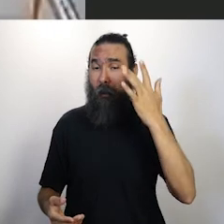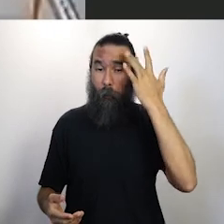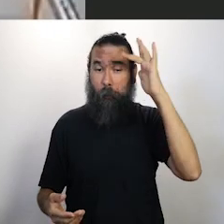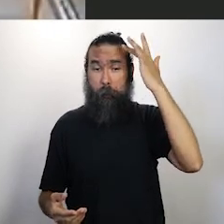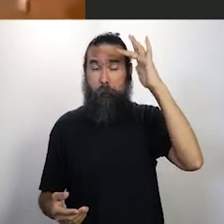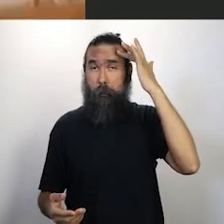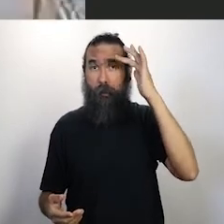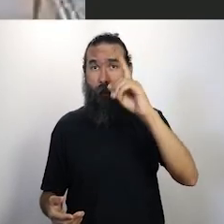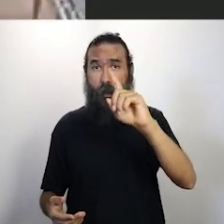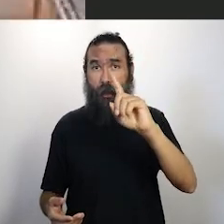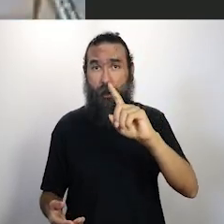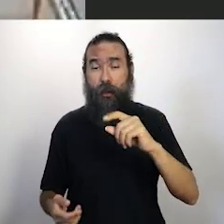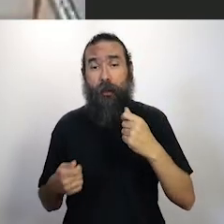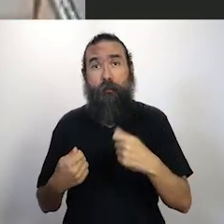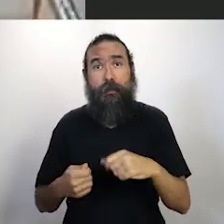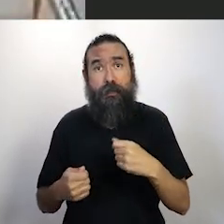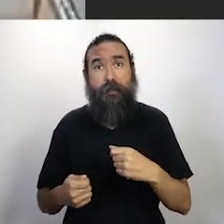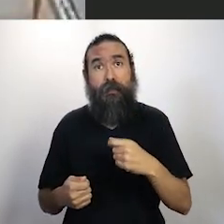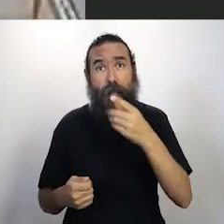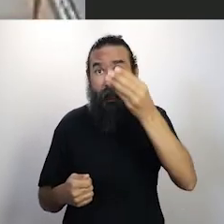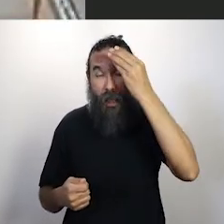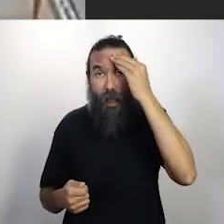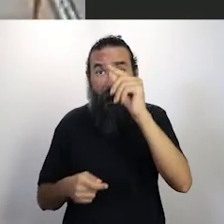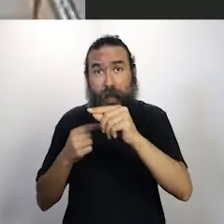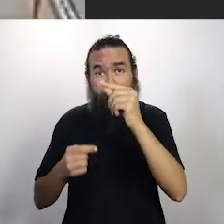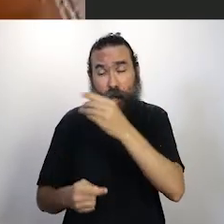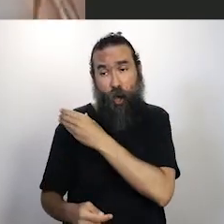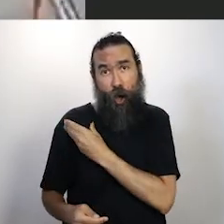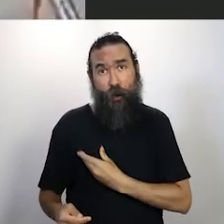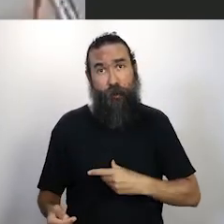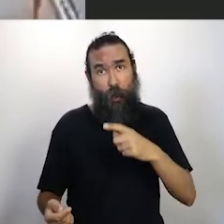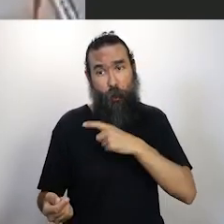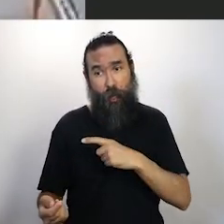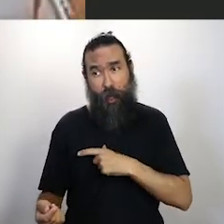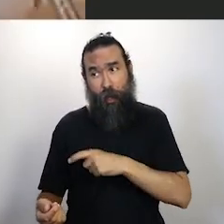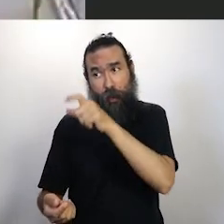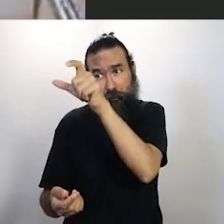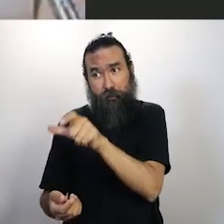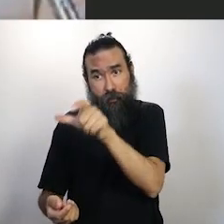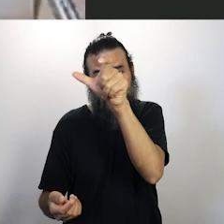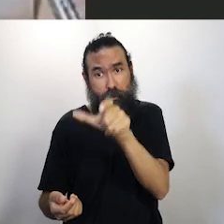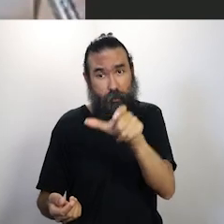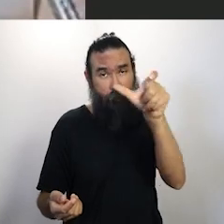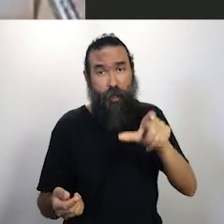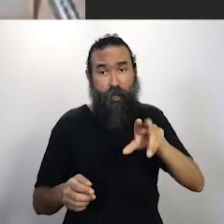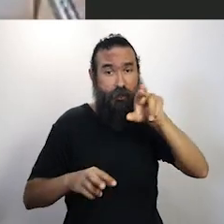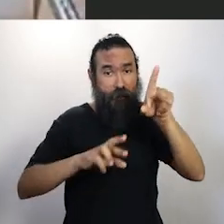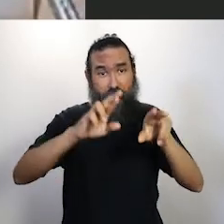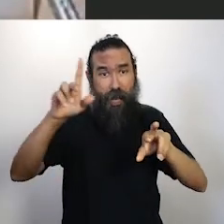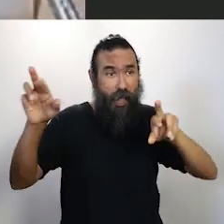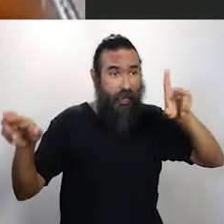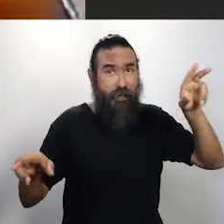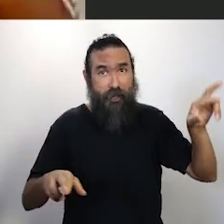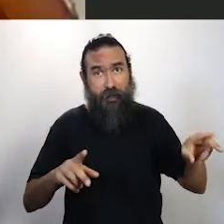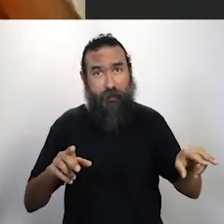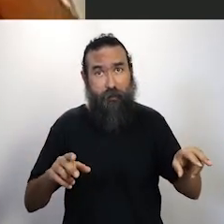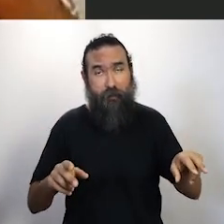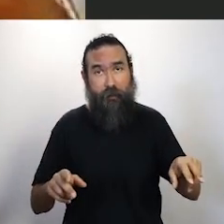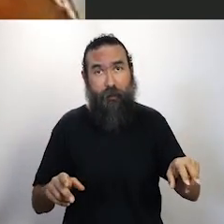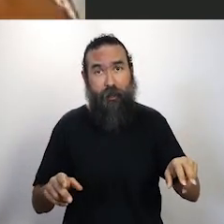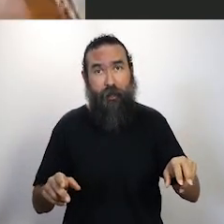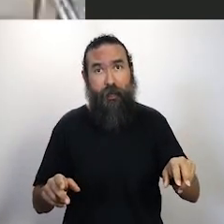alas dos setores organizados mais conservadoras e mais excludentes que tem uma